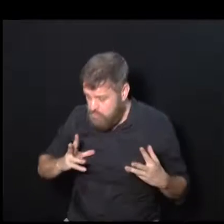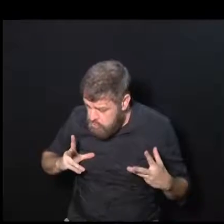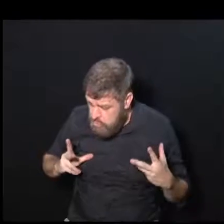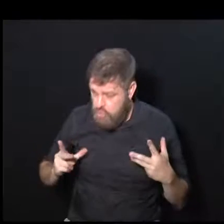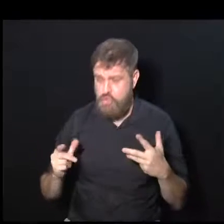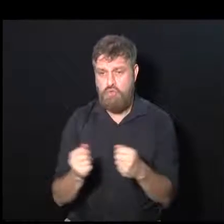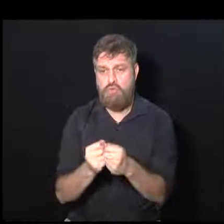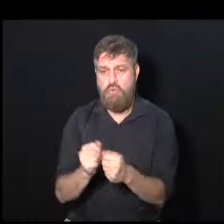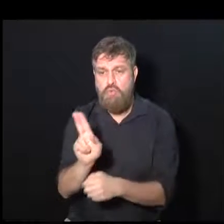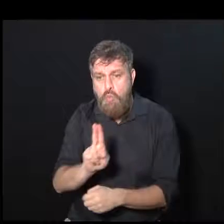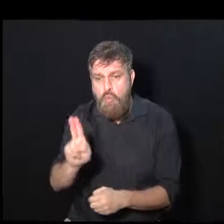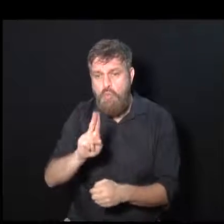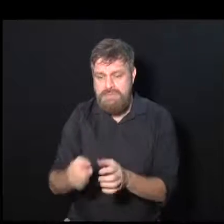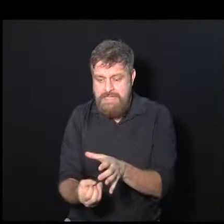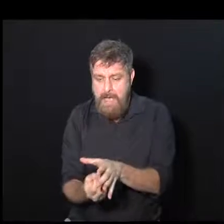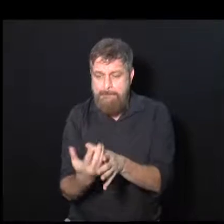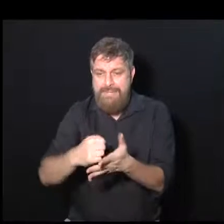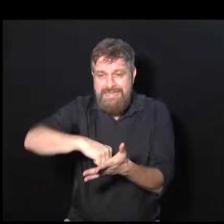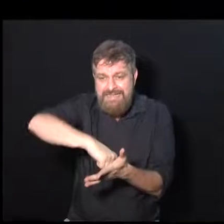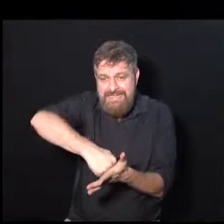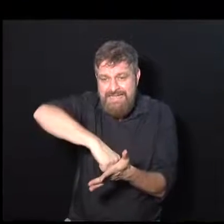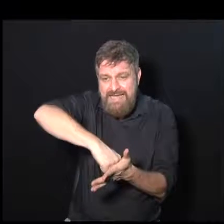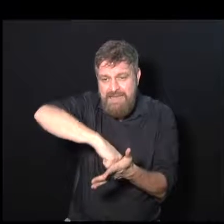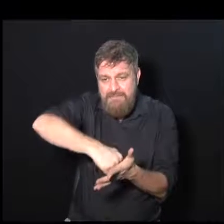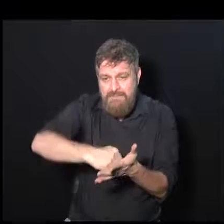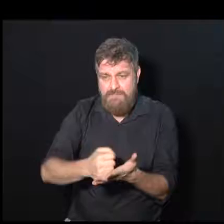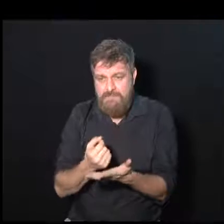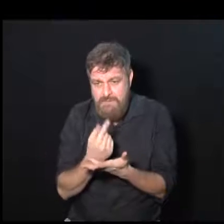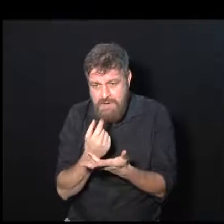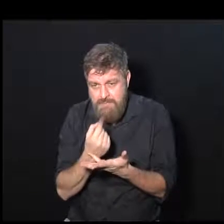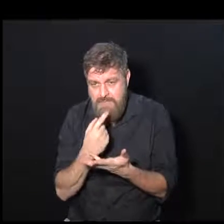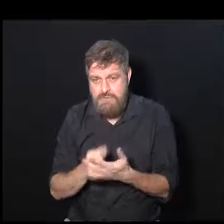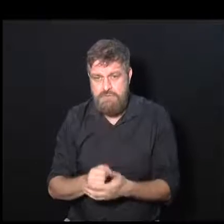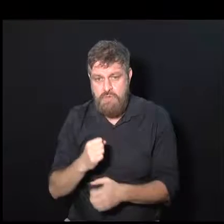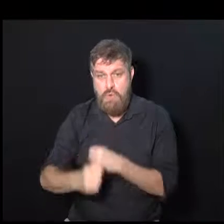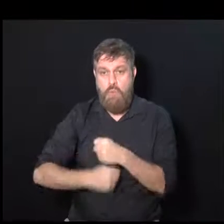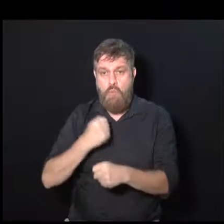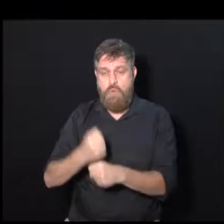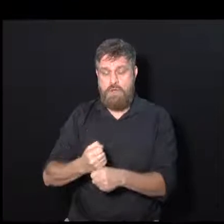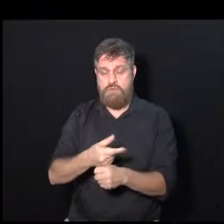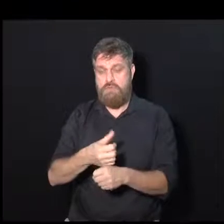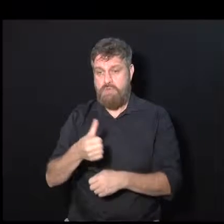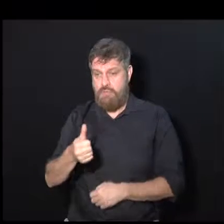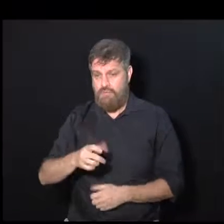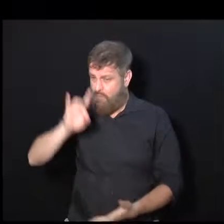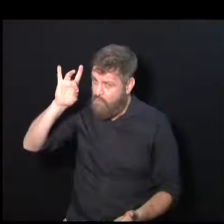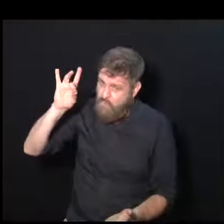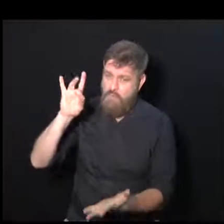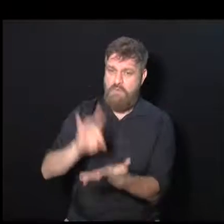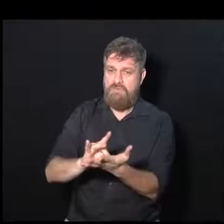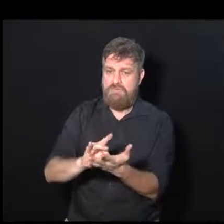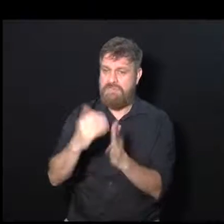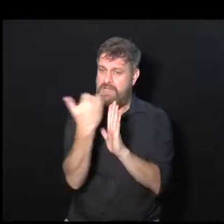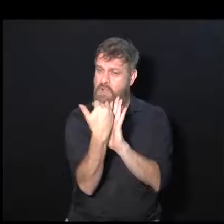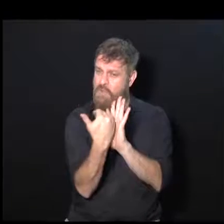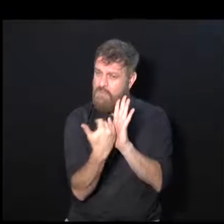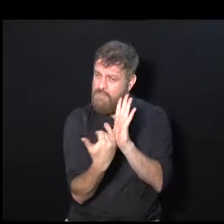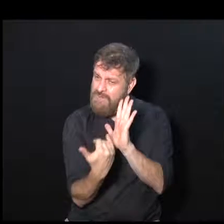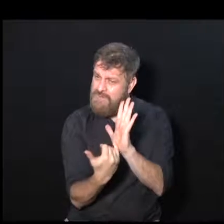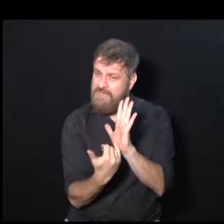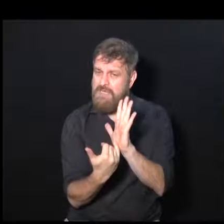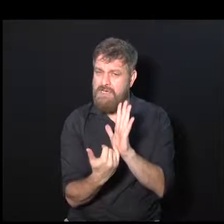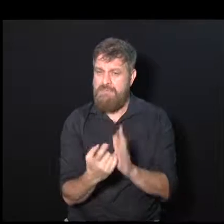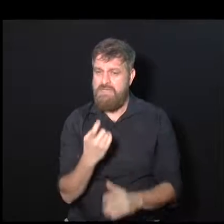Campinas. E, em 2001, oficializou-se o Programa Municipal